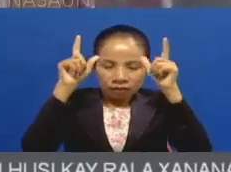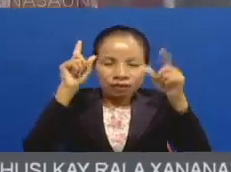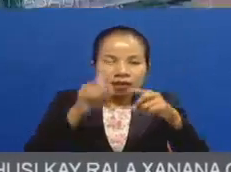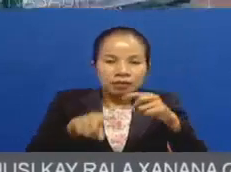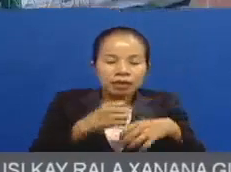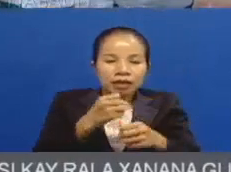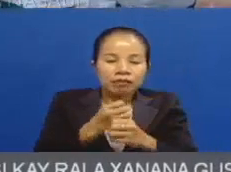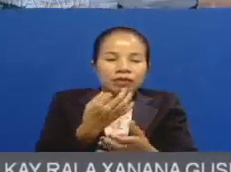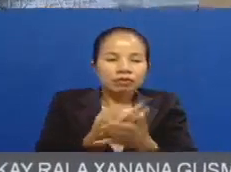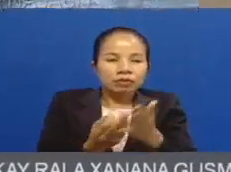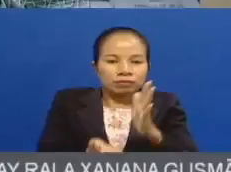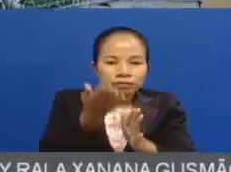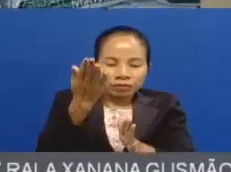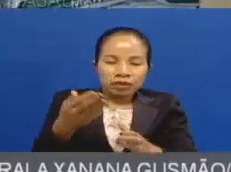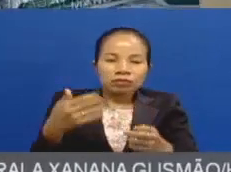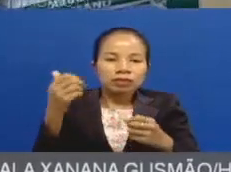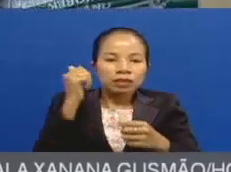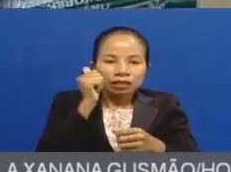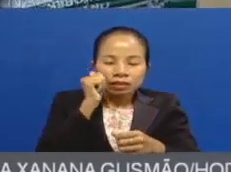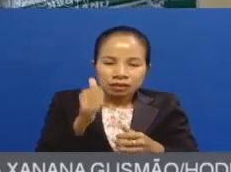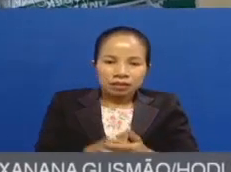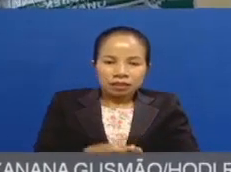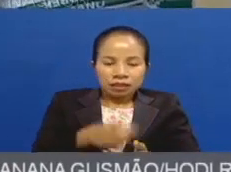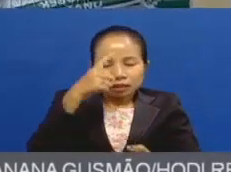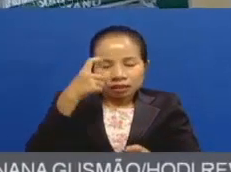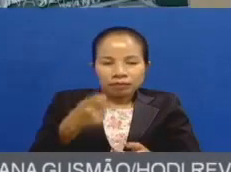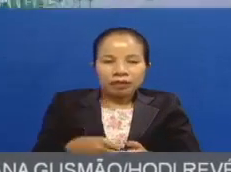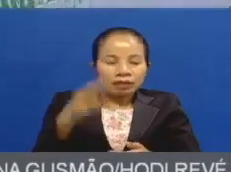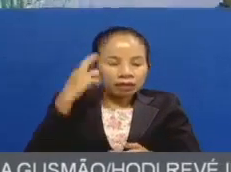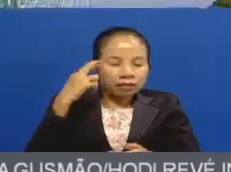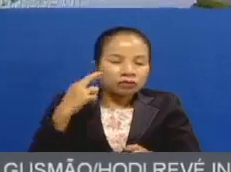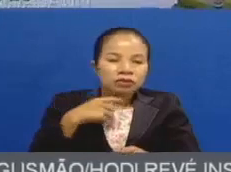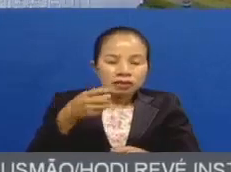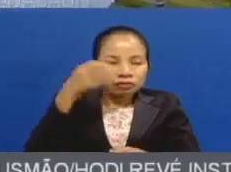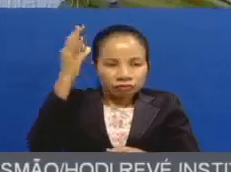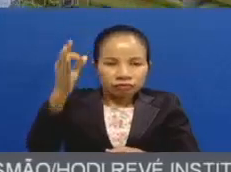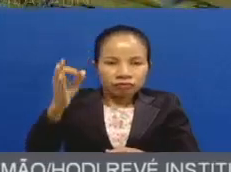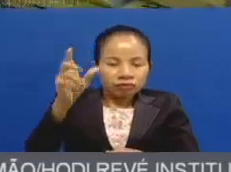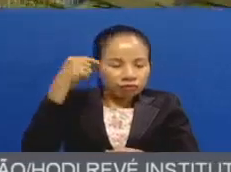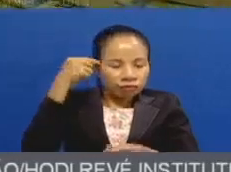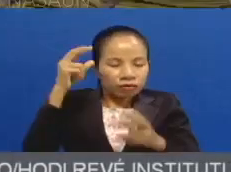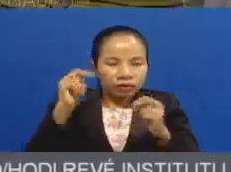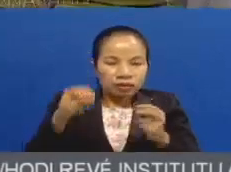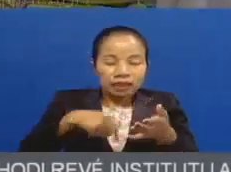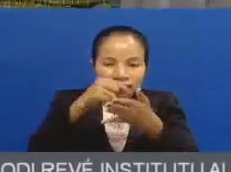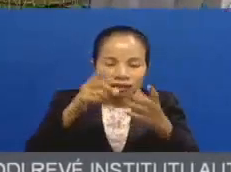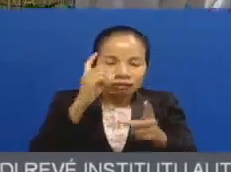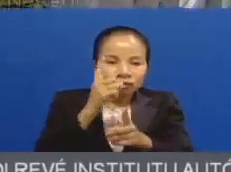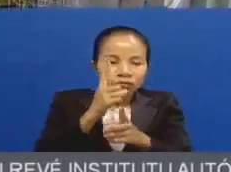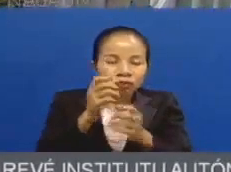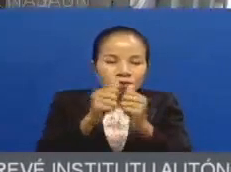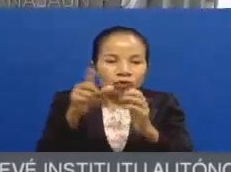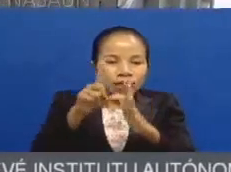bele halo tarifa a asliu e a ASEANian. Tamba ne orta afirma, e a futuro governo precisa ajusta o lei no